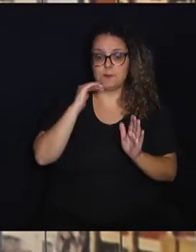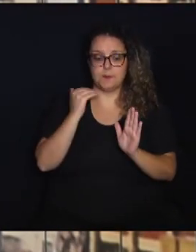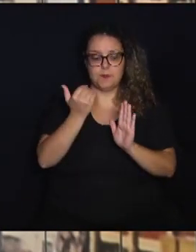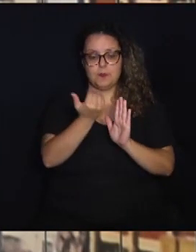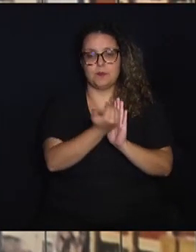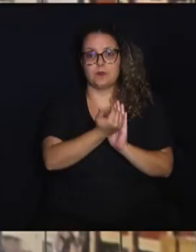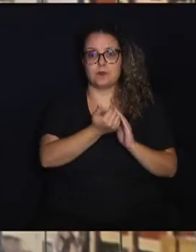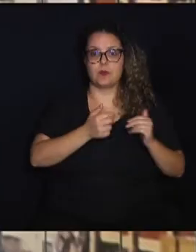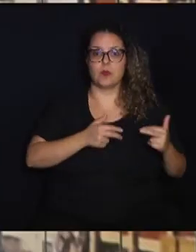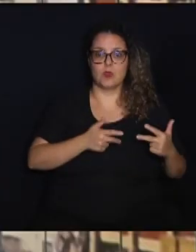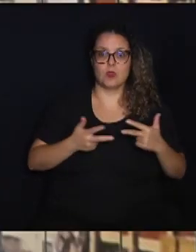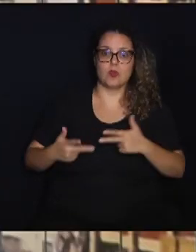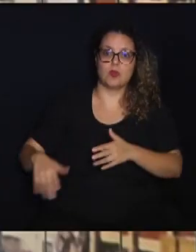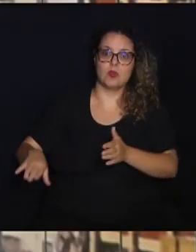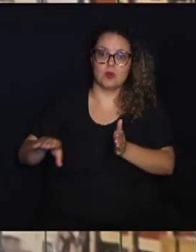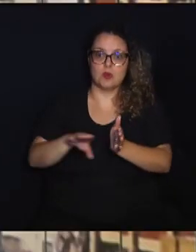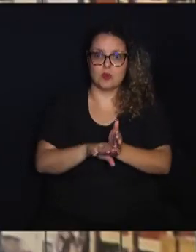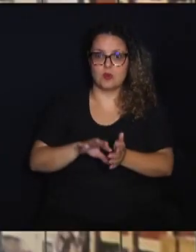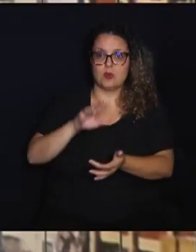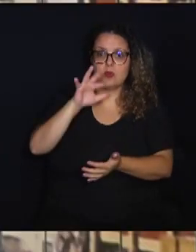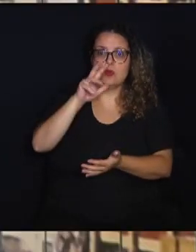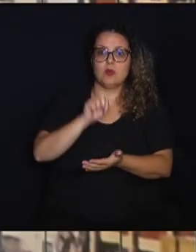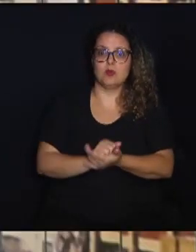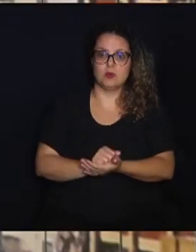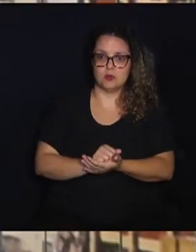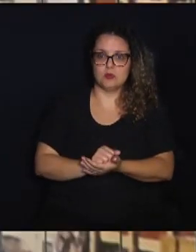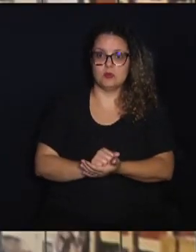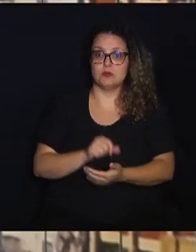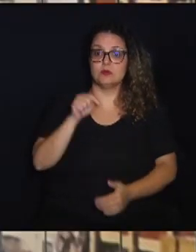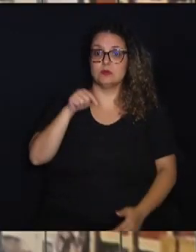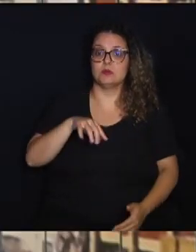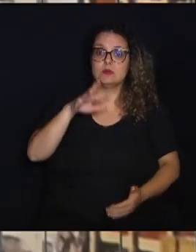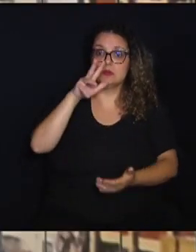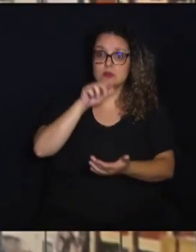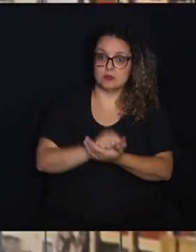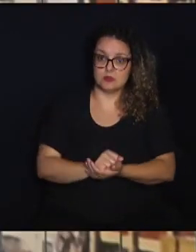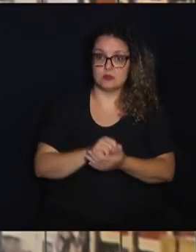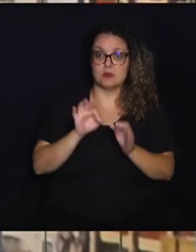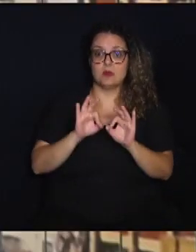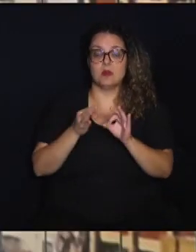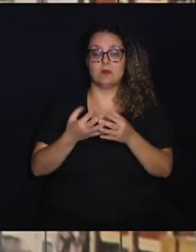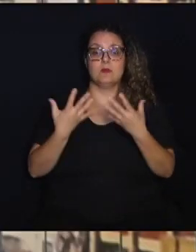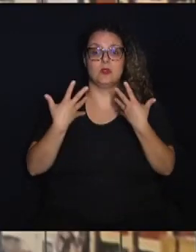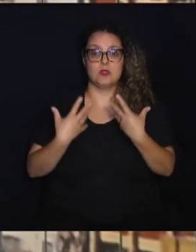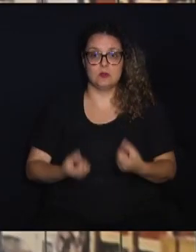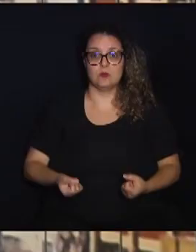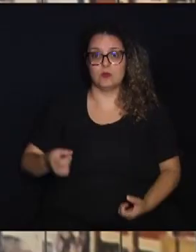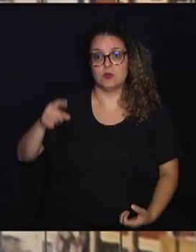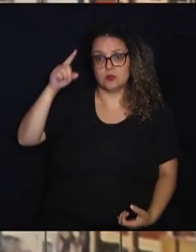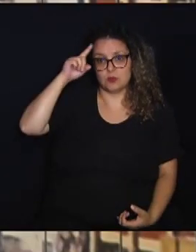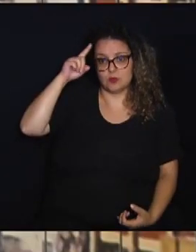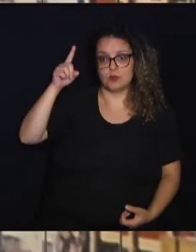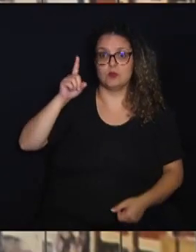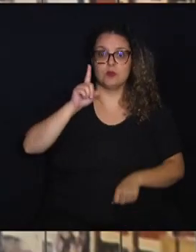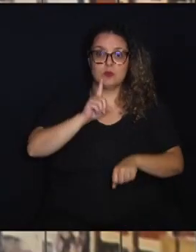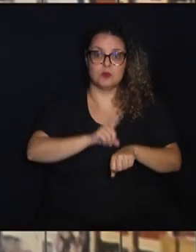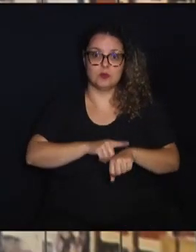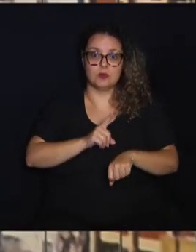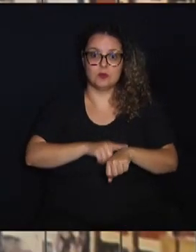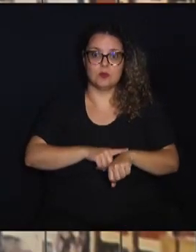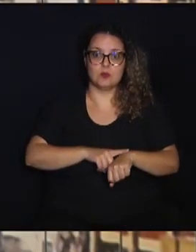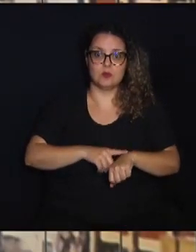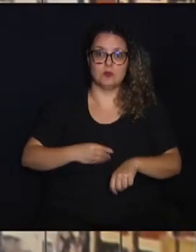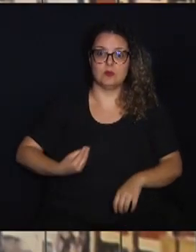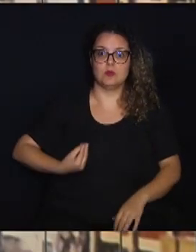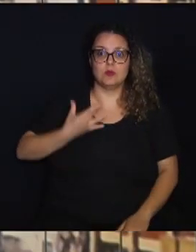uma ordem de chegada dos cadastros e nesse cadastro a família recebe a data e o horário em que deve